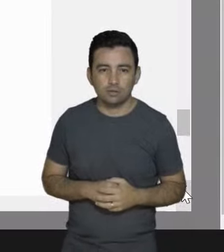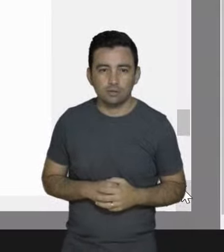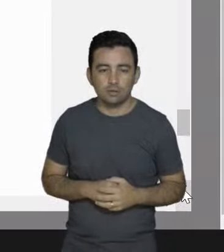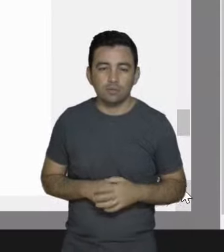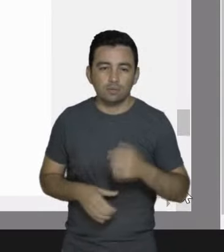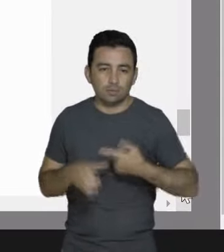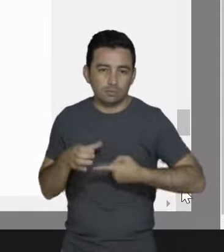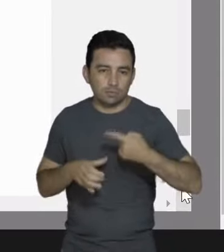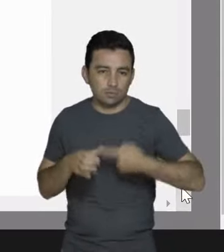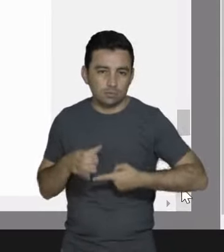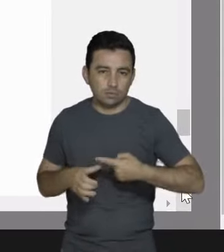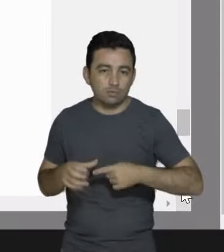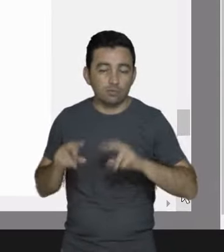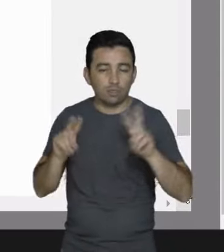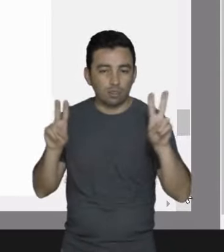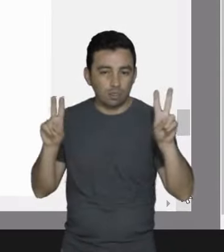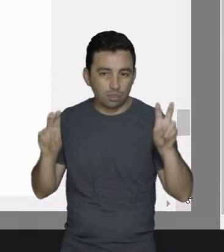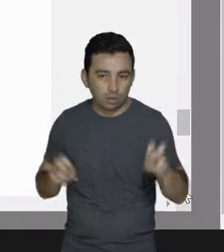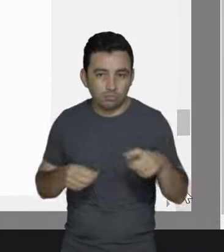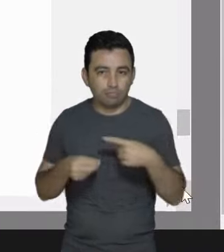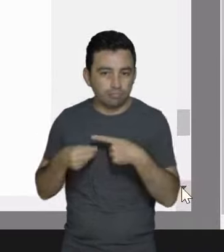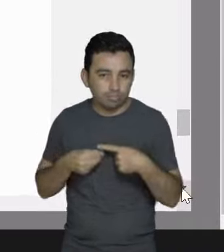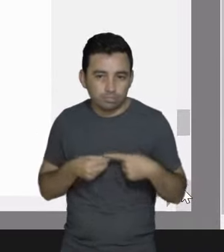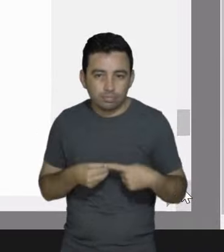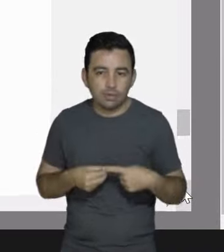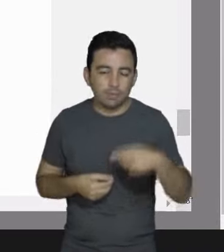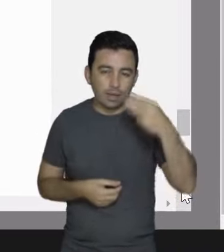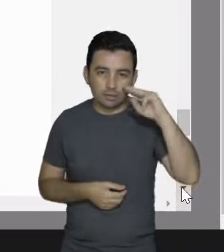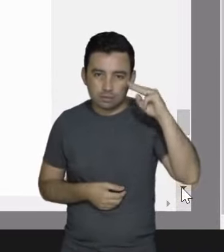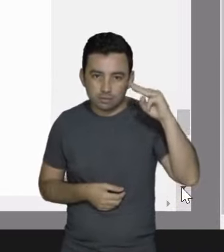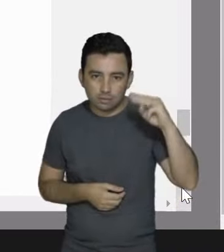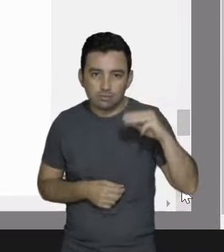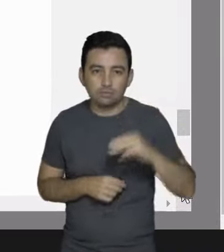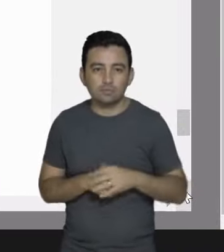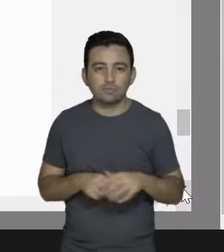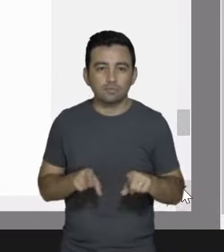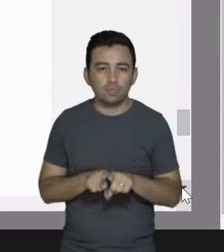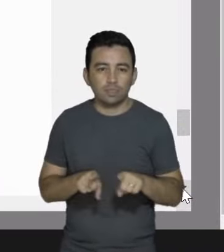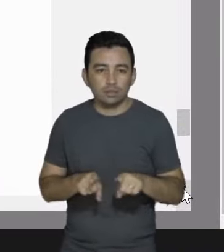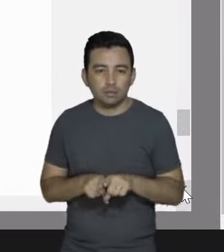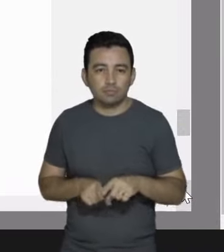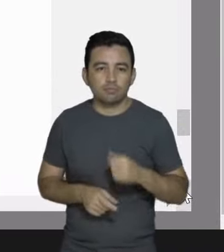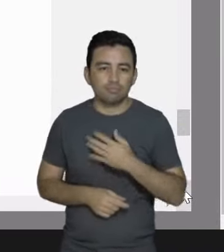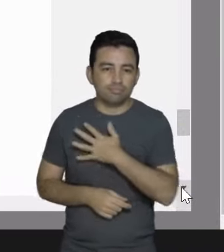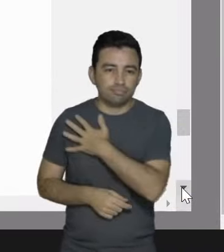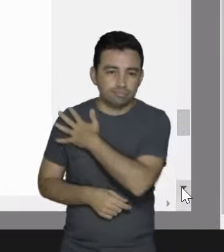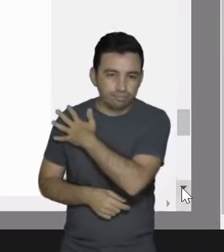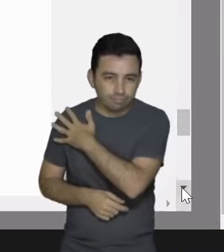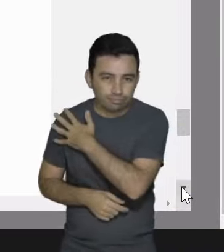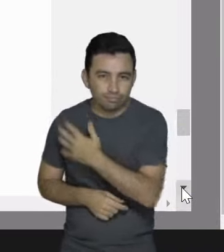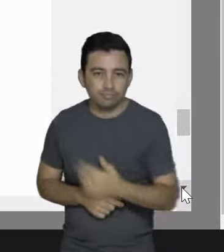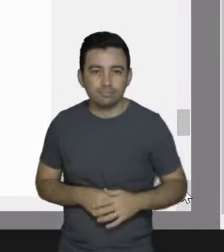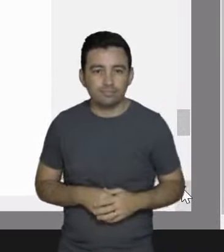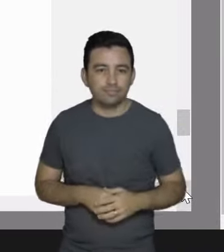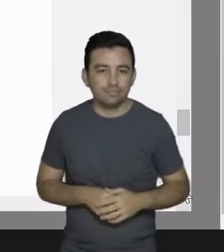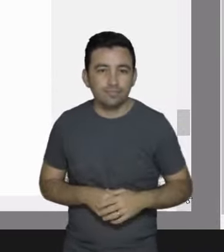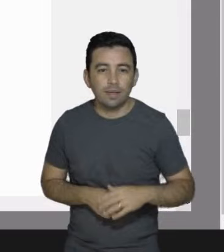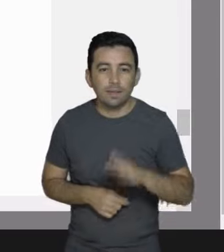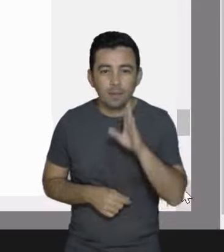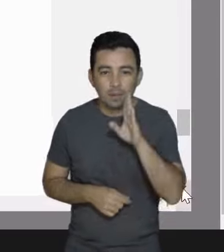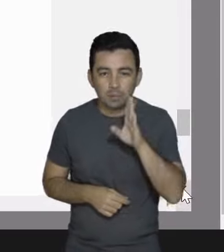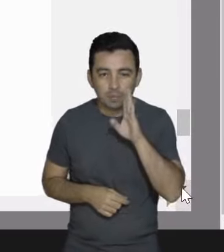e comissão de assuntos municipais Deputado Mateus cadorim Deputado neld Sarita Deputado Napoleão Bernardes Deputado Nilson Berlanda